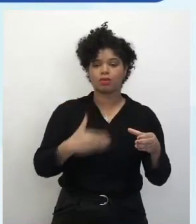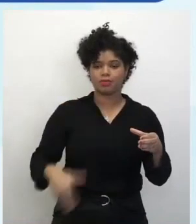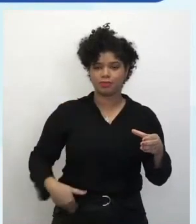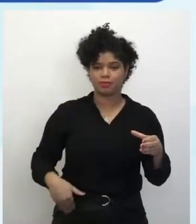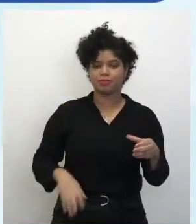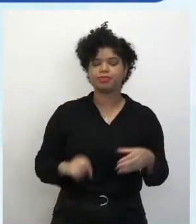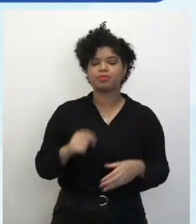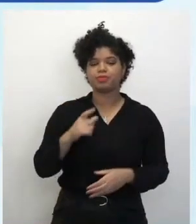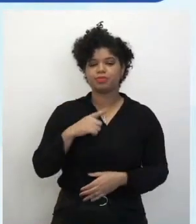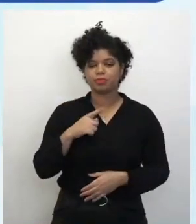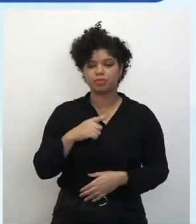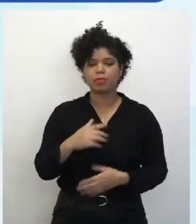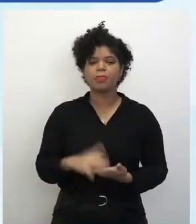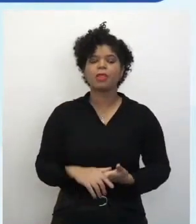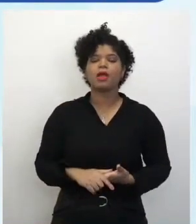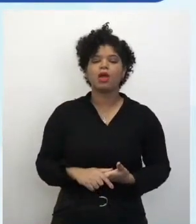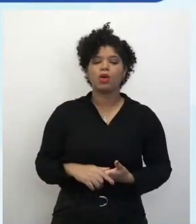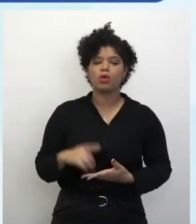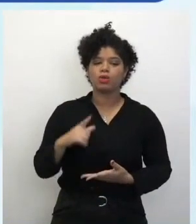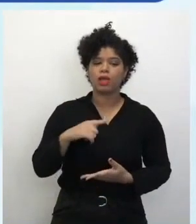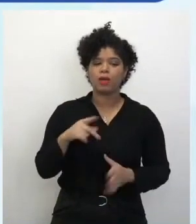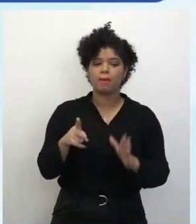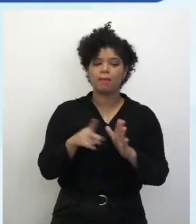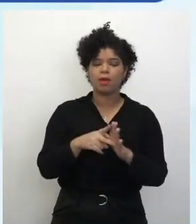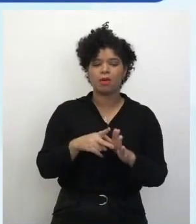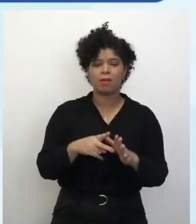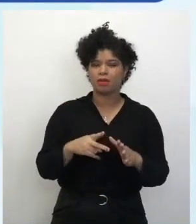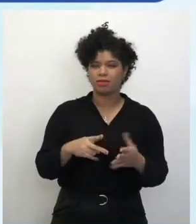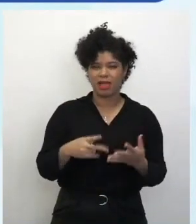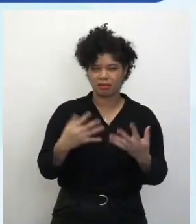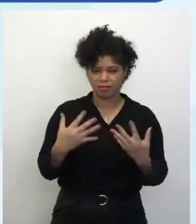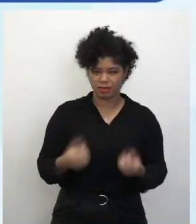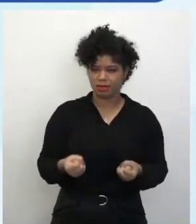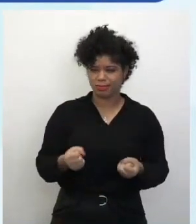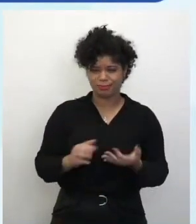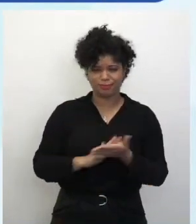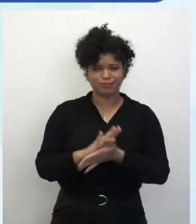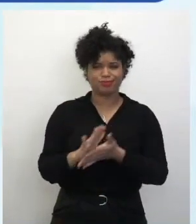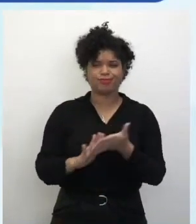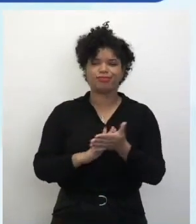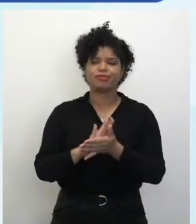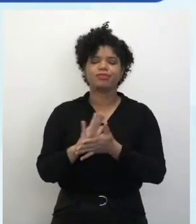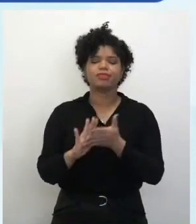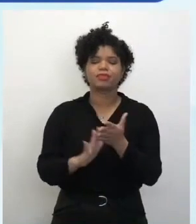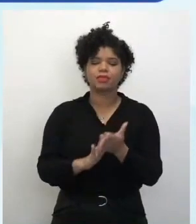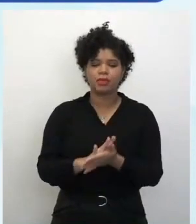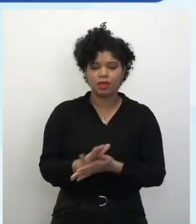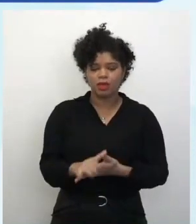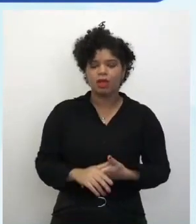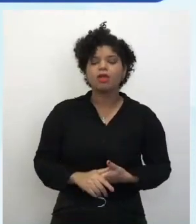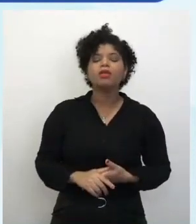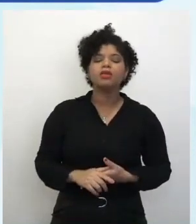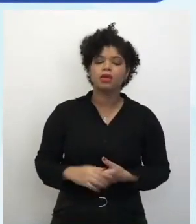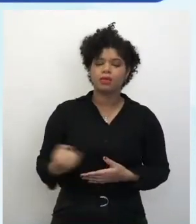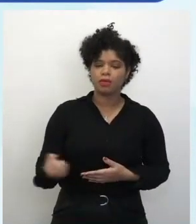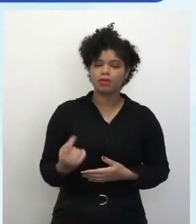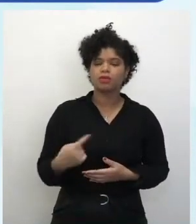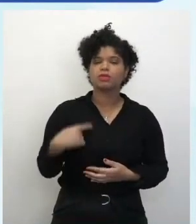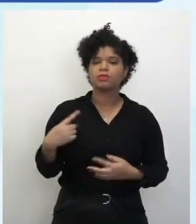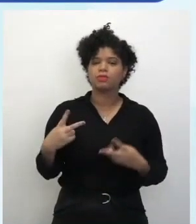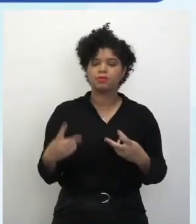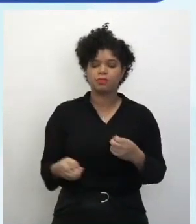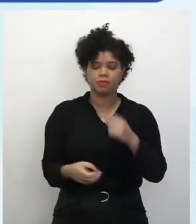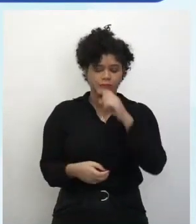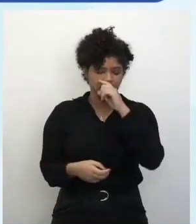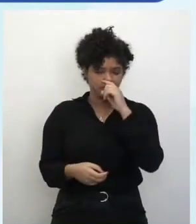marcado por censura a mistura por intolerância a imposição e quando a gente fala disso é sempre bom a gente